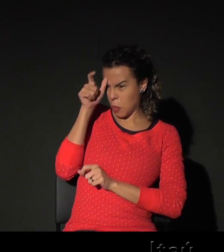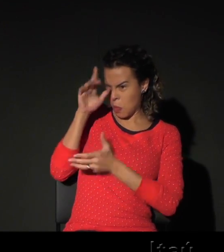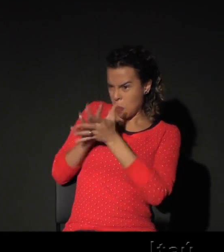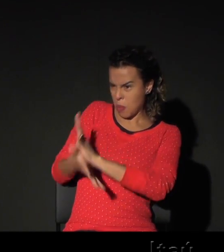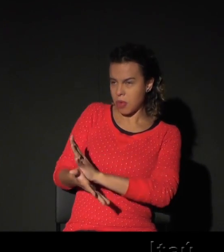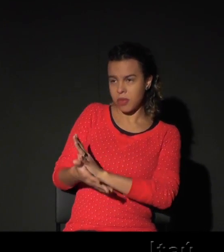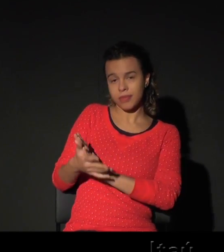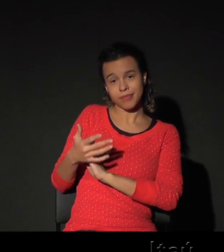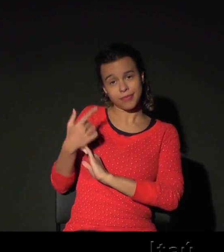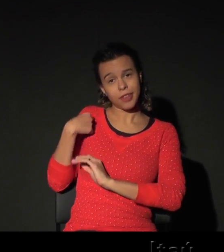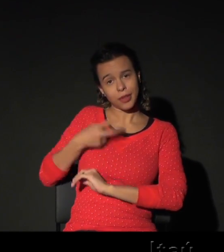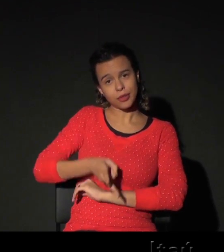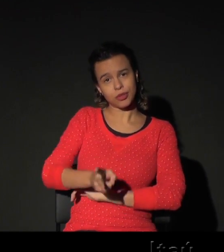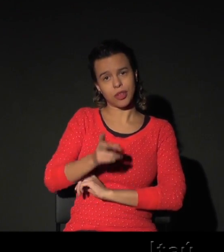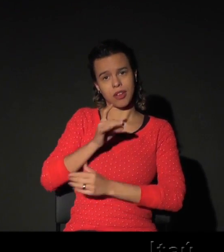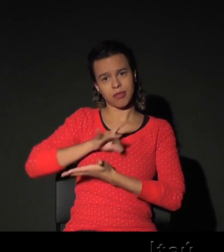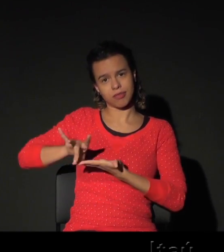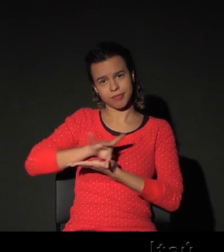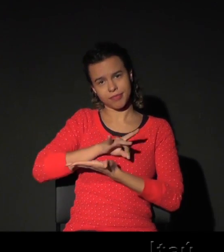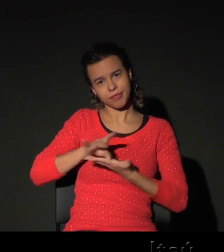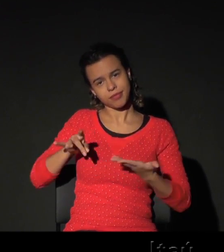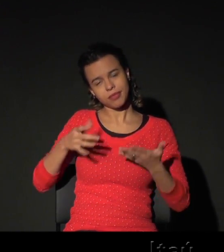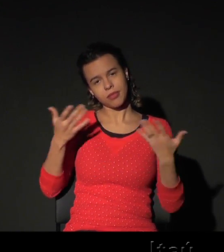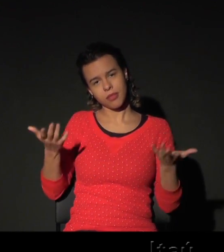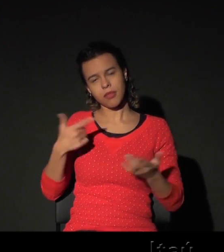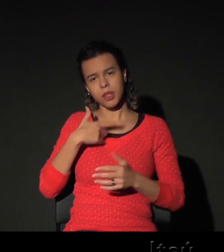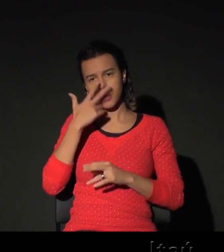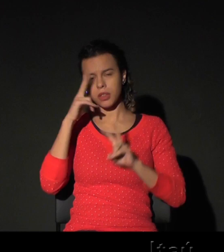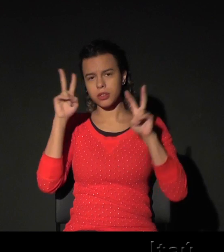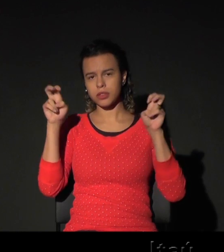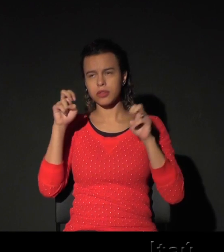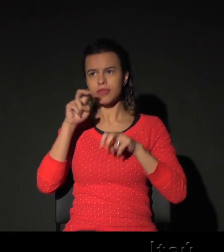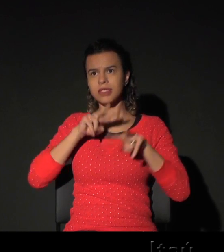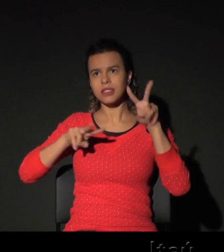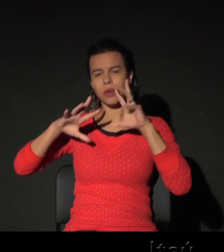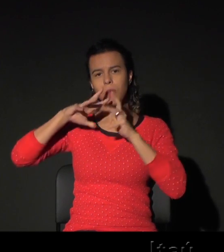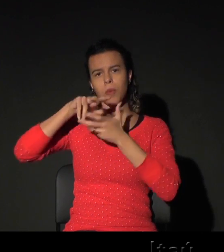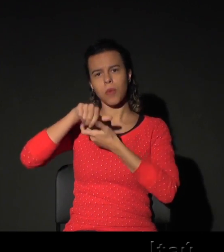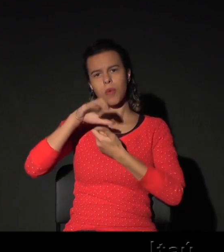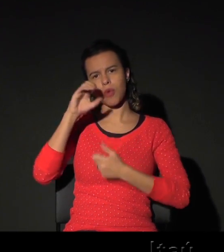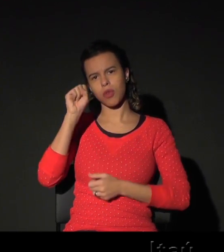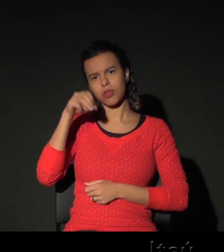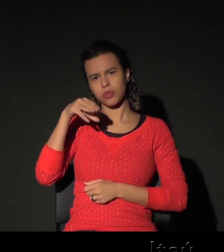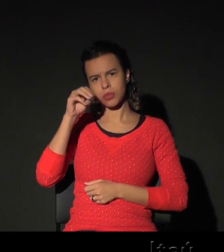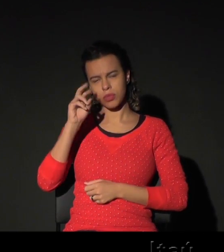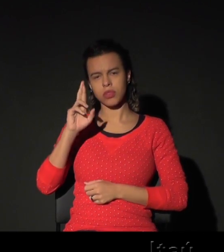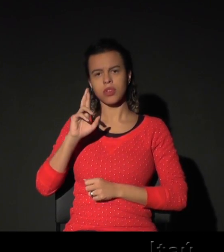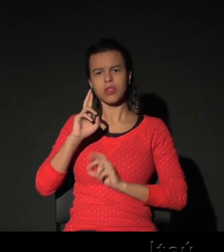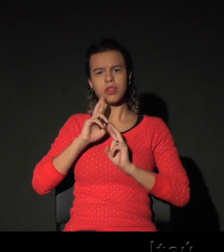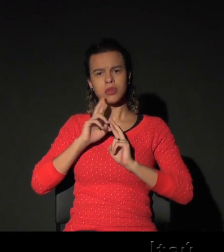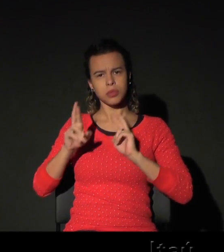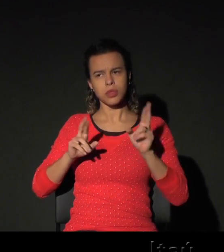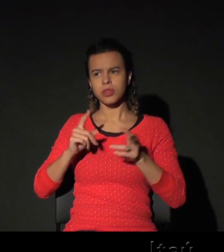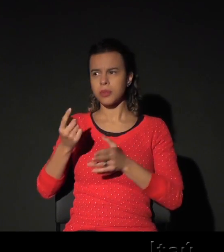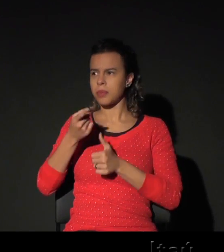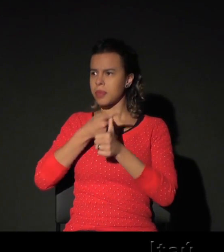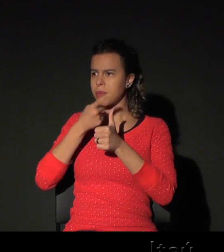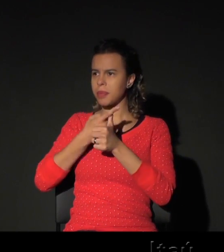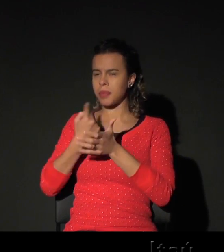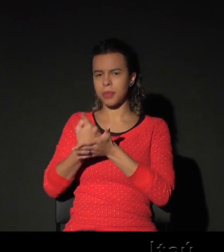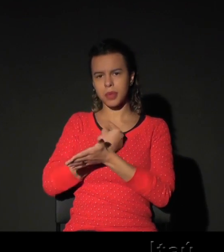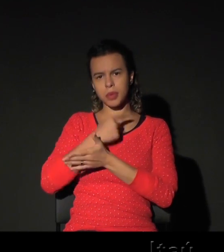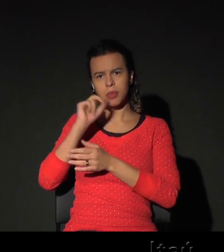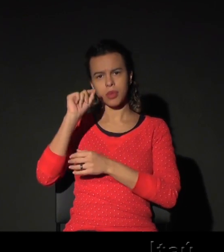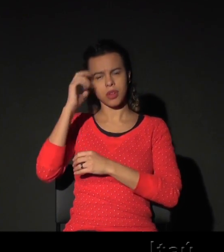estar reproduzindo efetivamente esses clichês né e eu acho que a questão da cosmovisão indígena ela responde um pouco a primeira pergunta aí